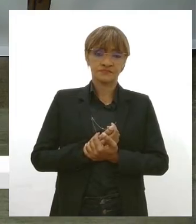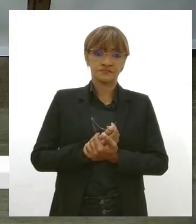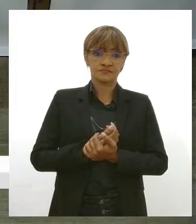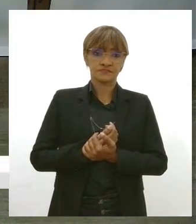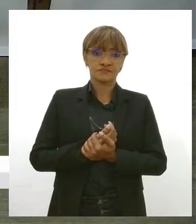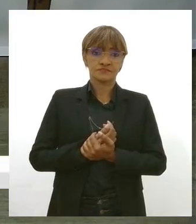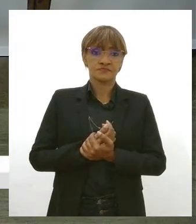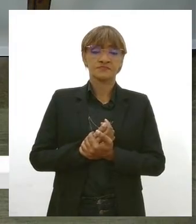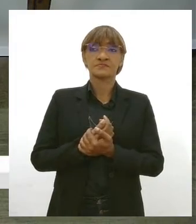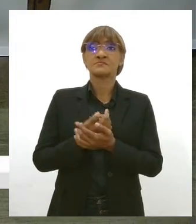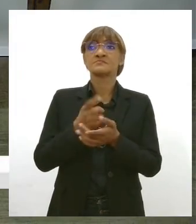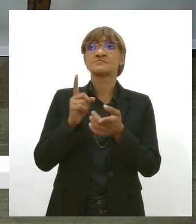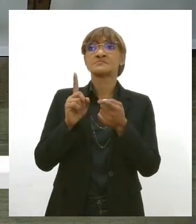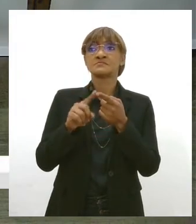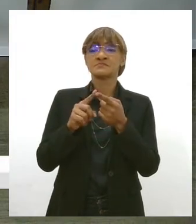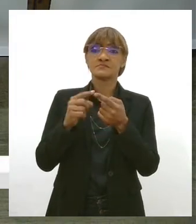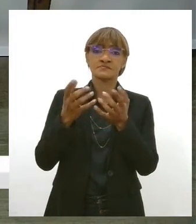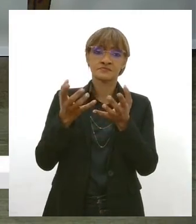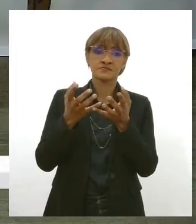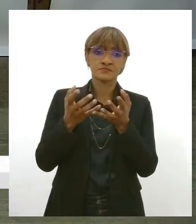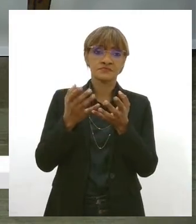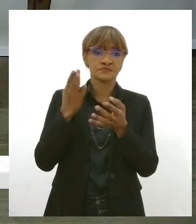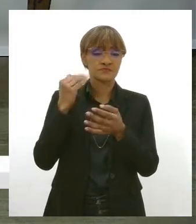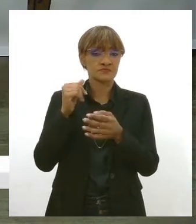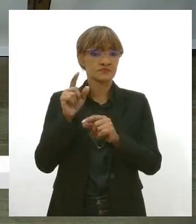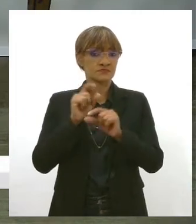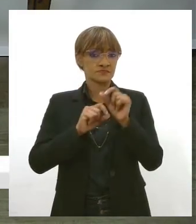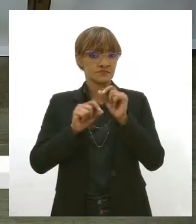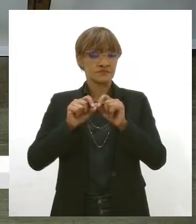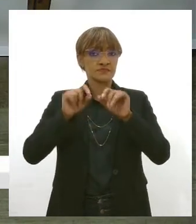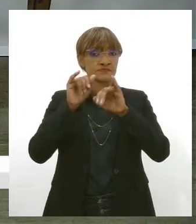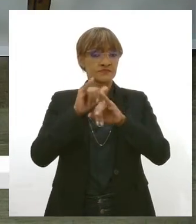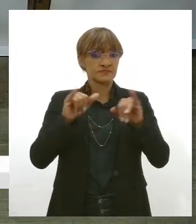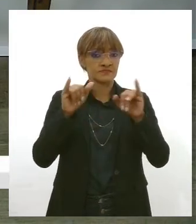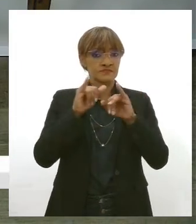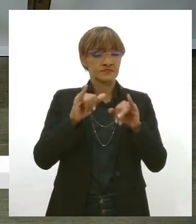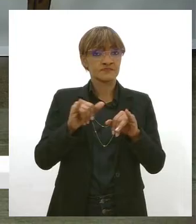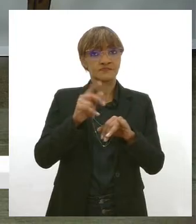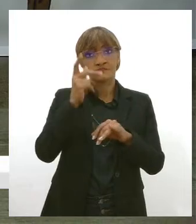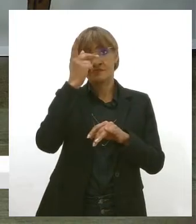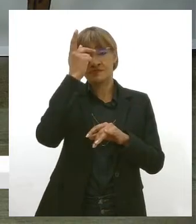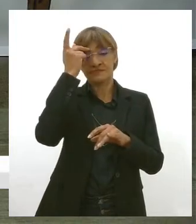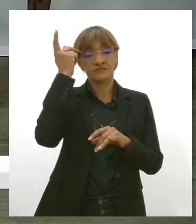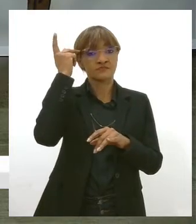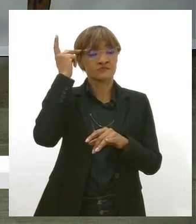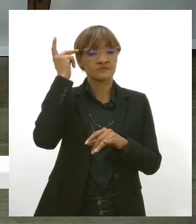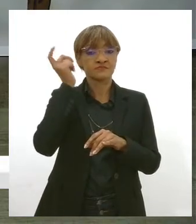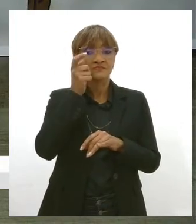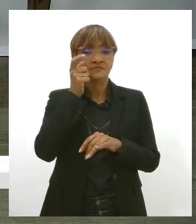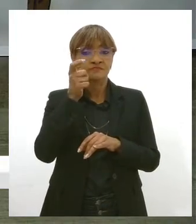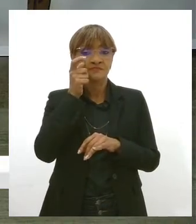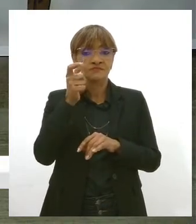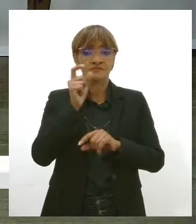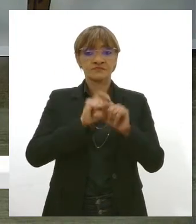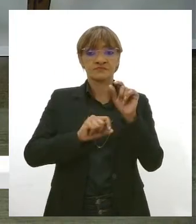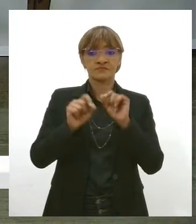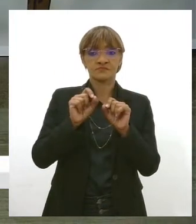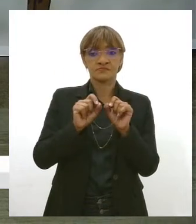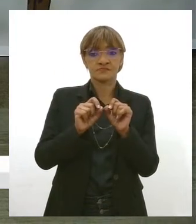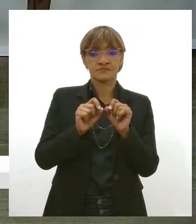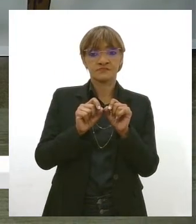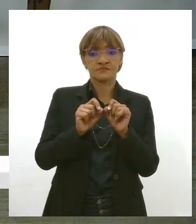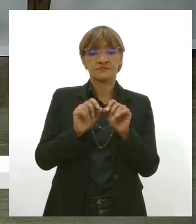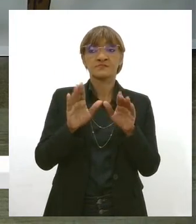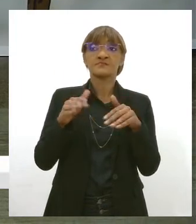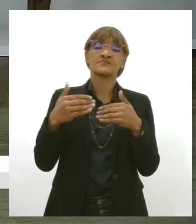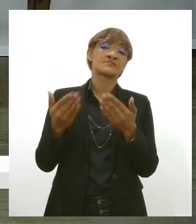seguinte, né, para a gente poder também informar aqui os nossos telespectadores e telespectadoras. Quais são os tratamentos que,